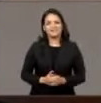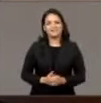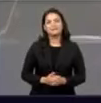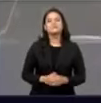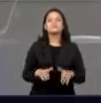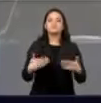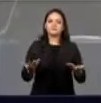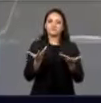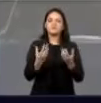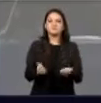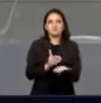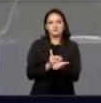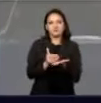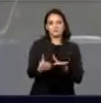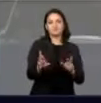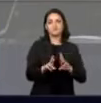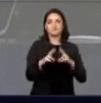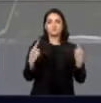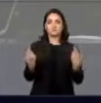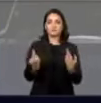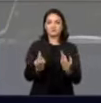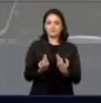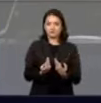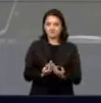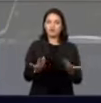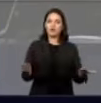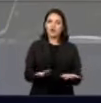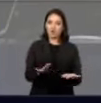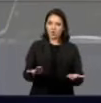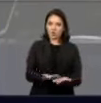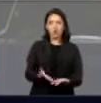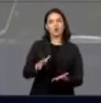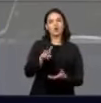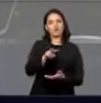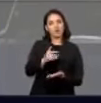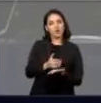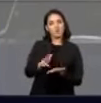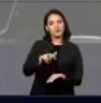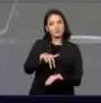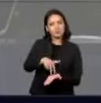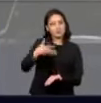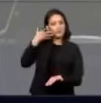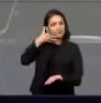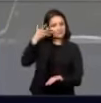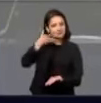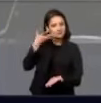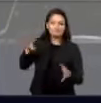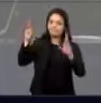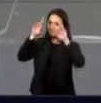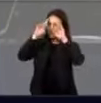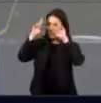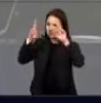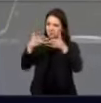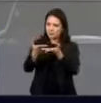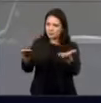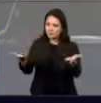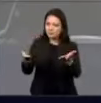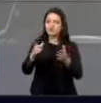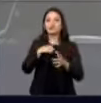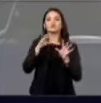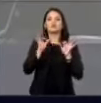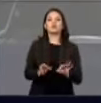Damos início, portanto, aos trabalhos, ouvindo agora os senhores expositores, com todo respeito, e tenho certeza que